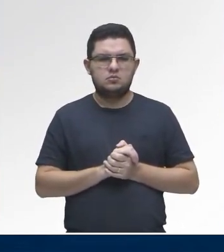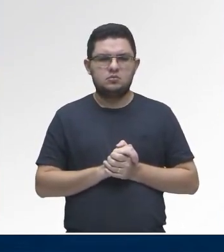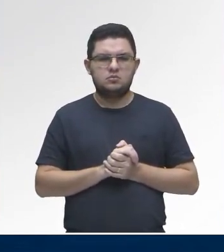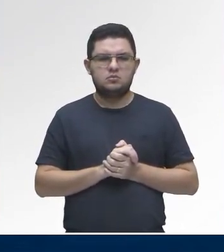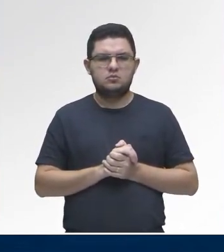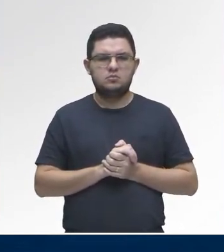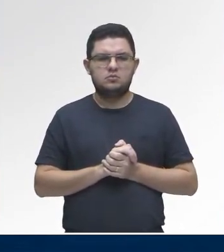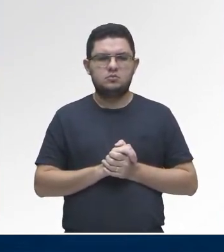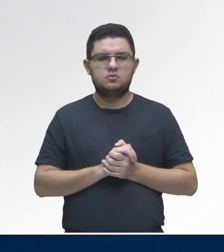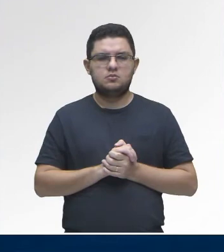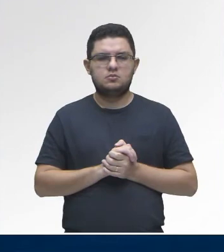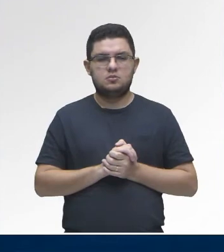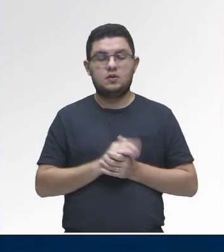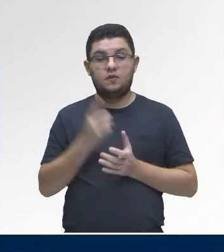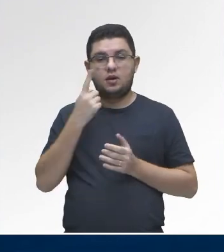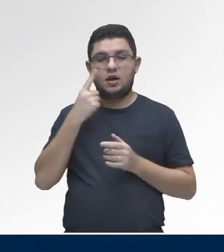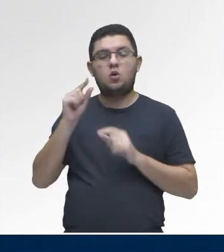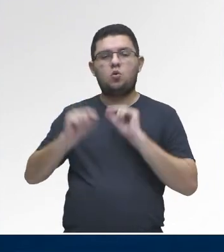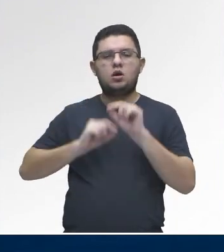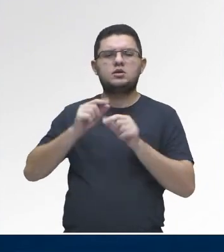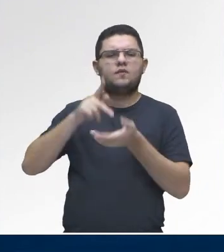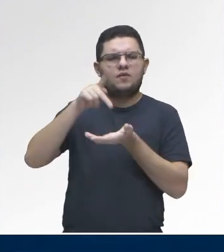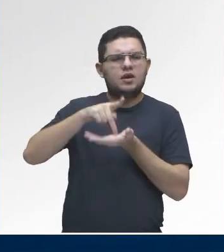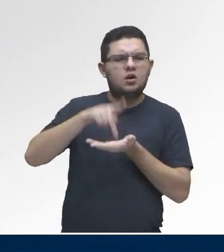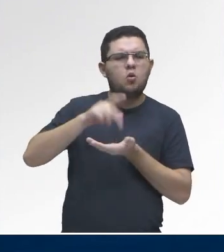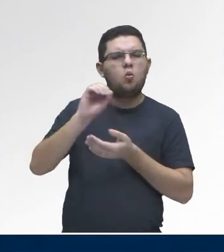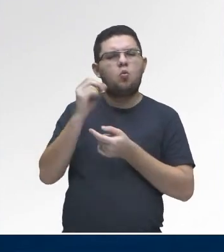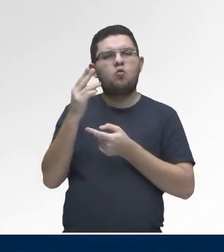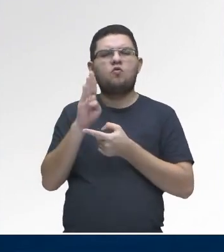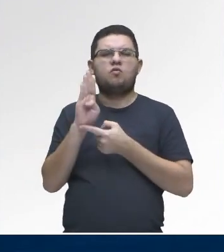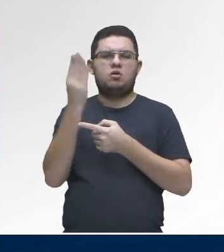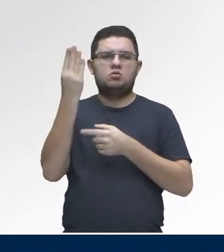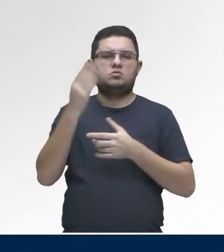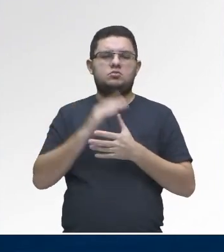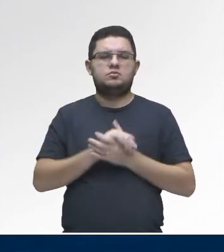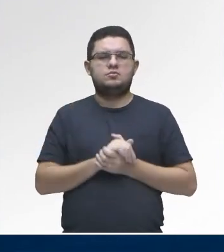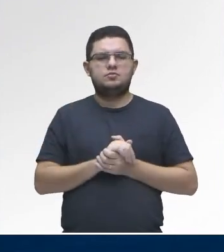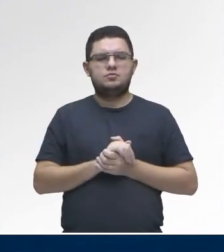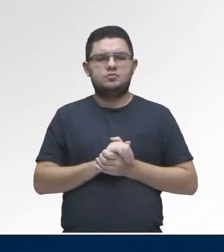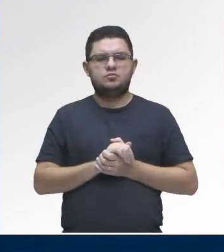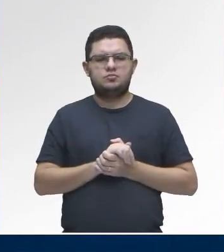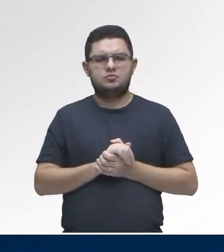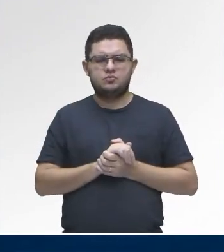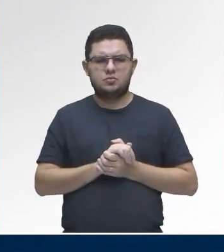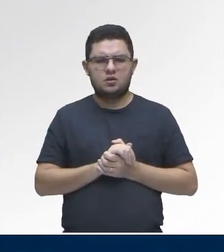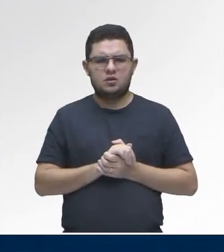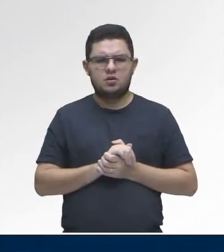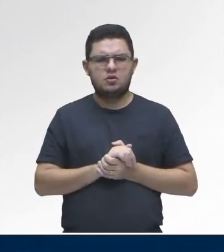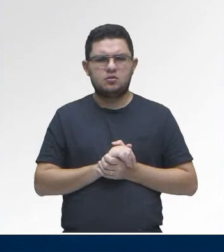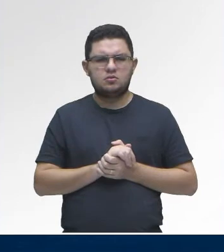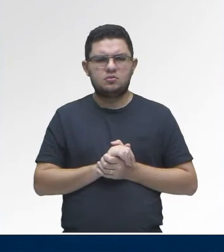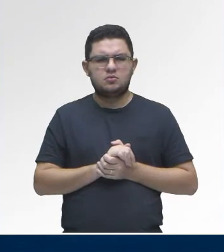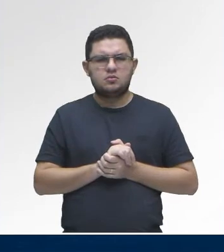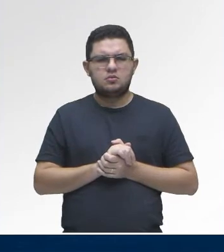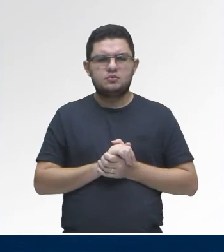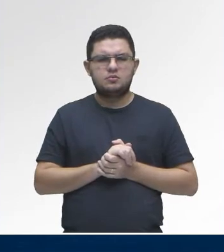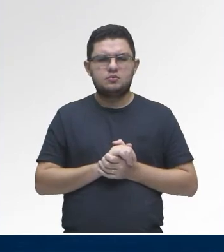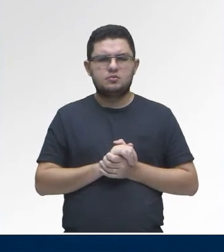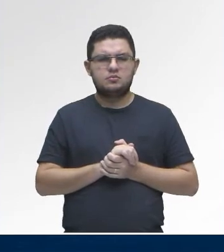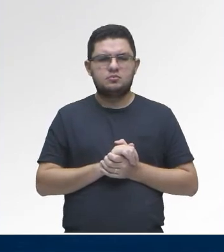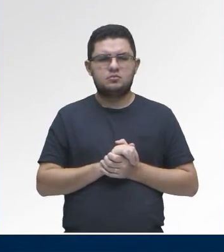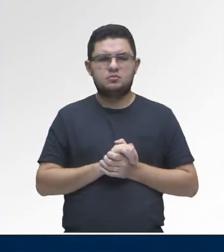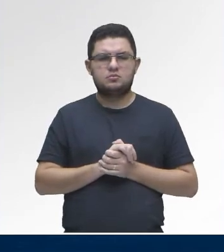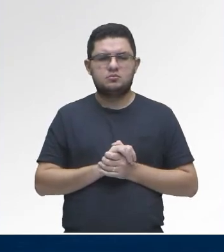ou falso, a gente vai verificar se a opção que nos é dada, né, na letra A,